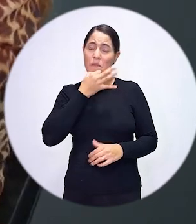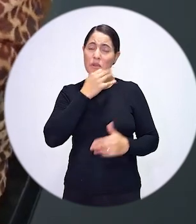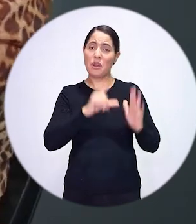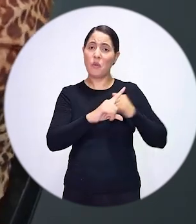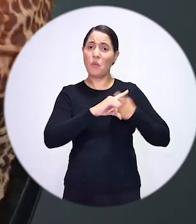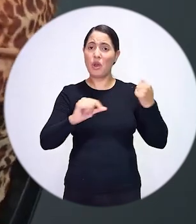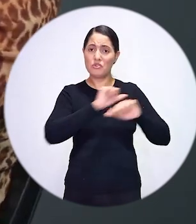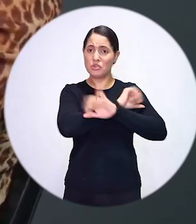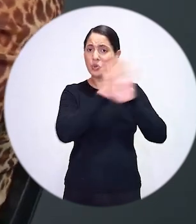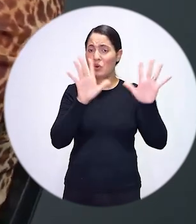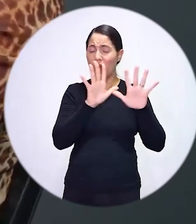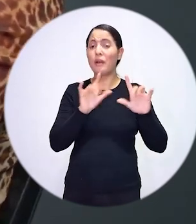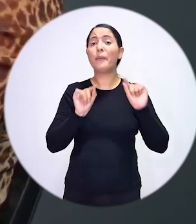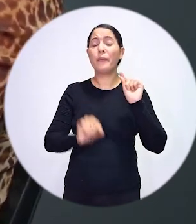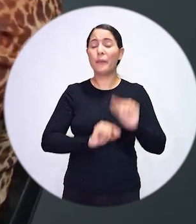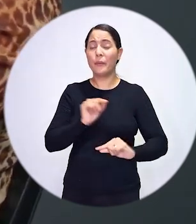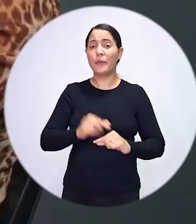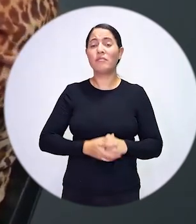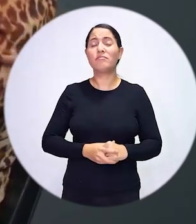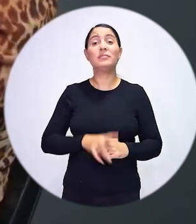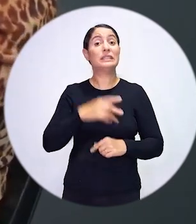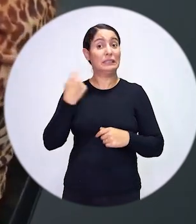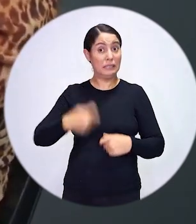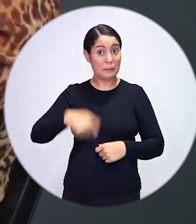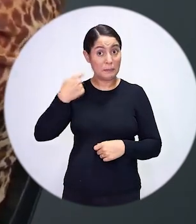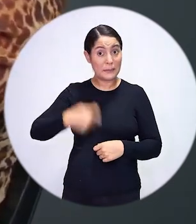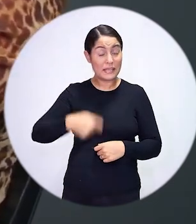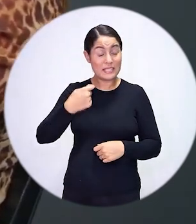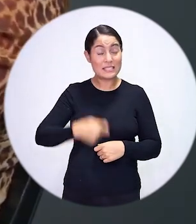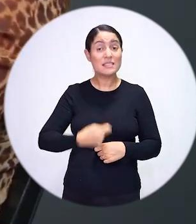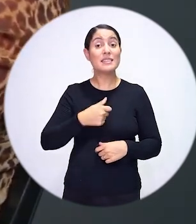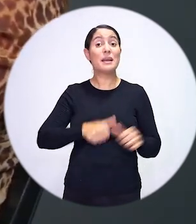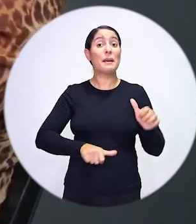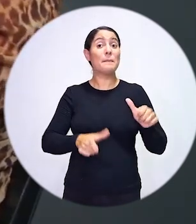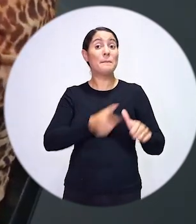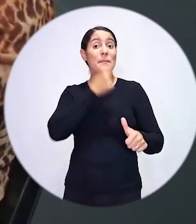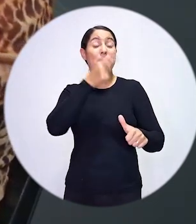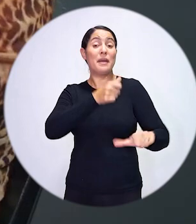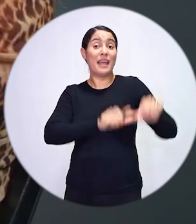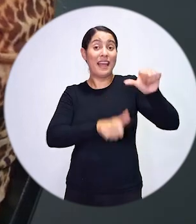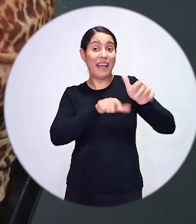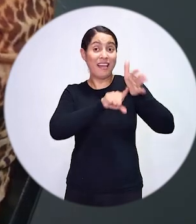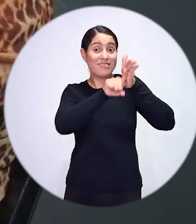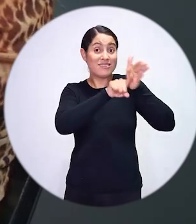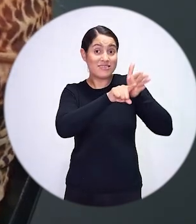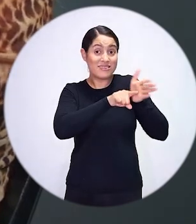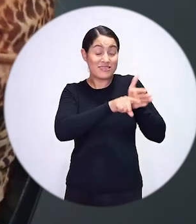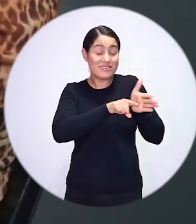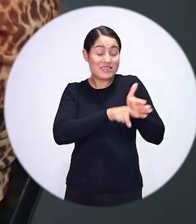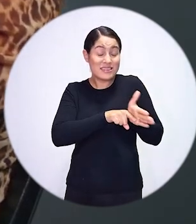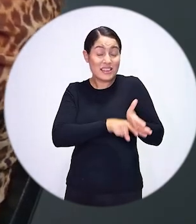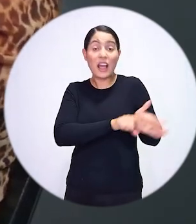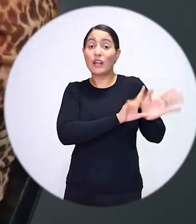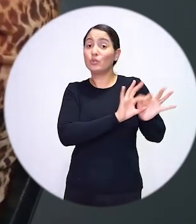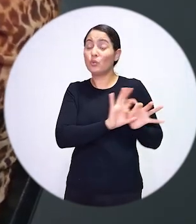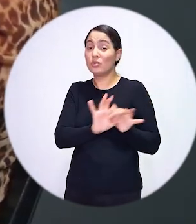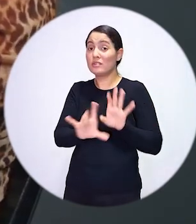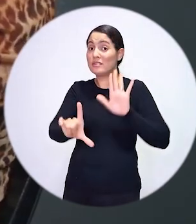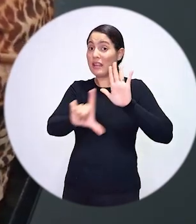muito claramente que ele quer que a fase de instrução seja um primeiro momento de análise ali,